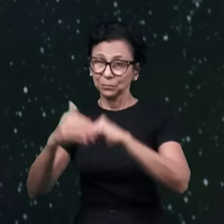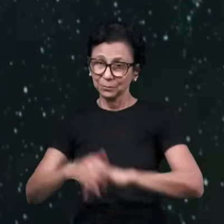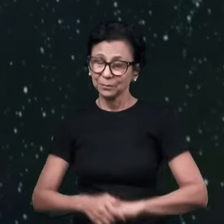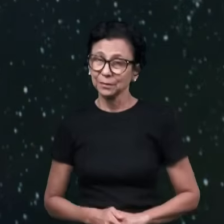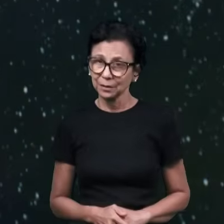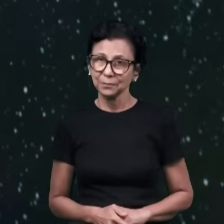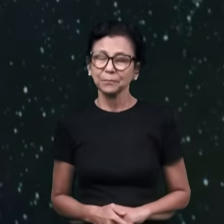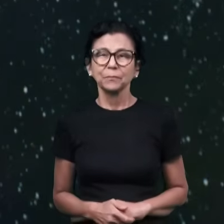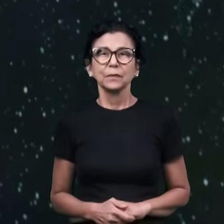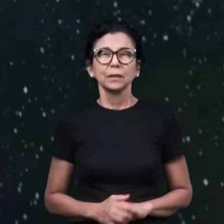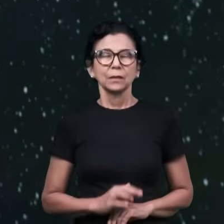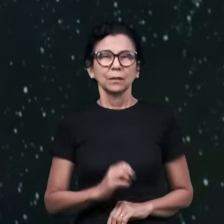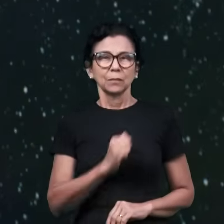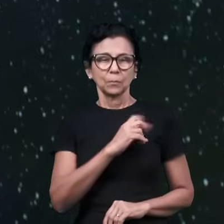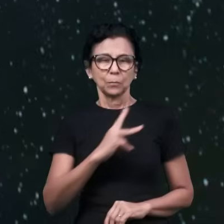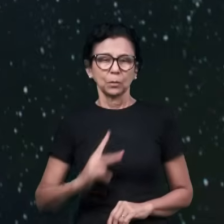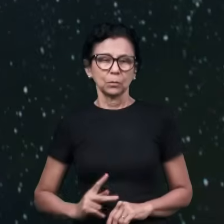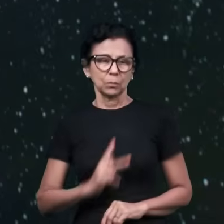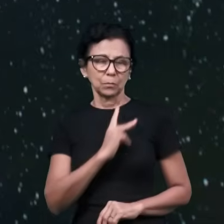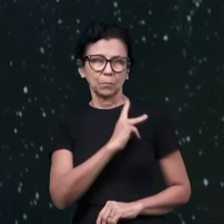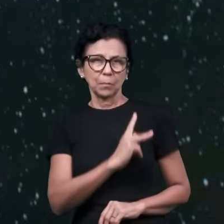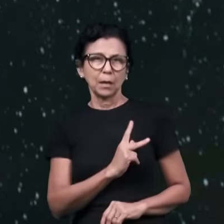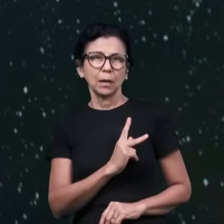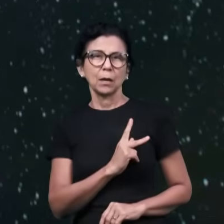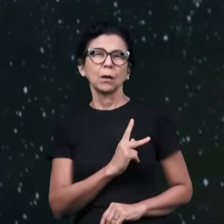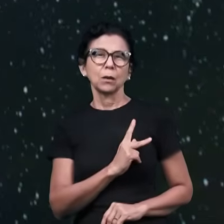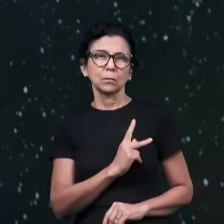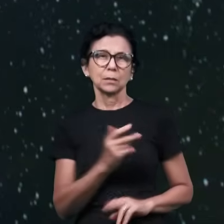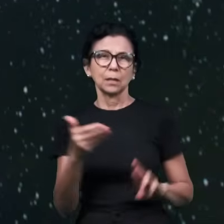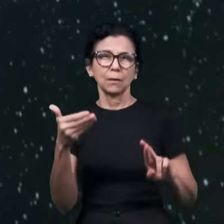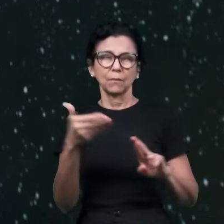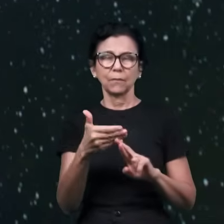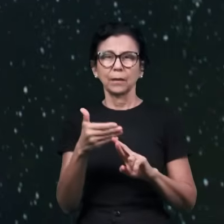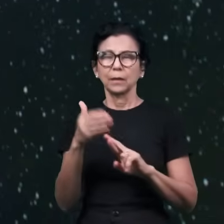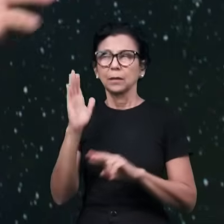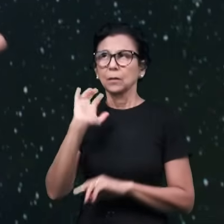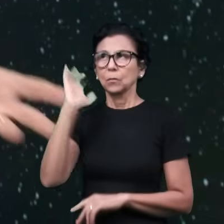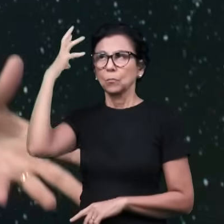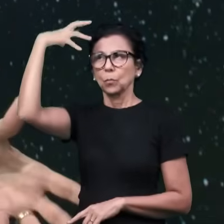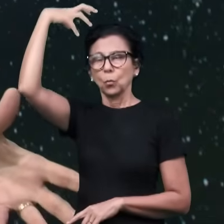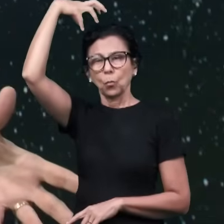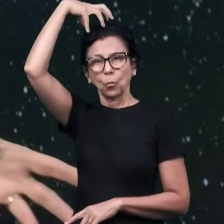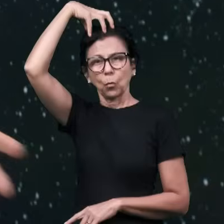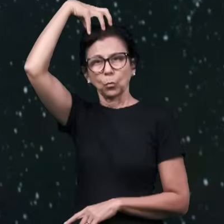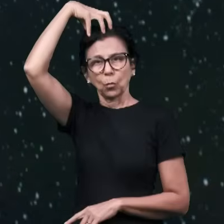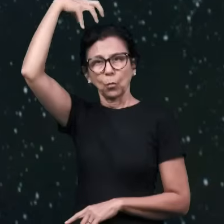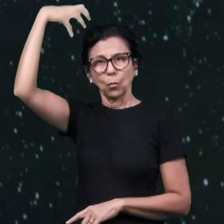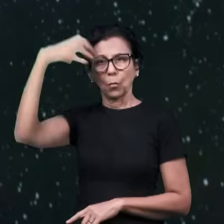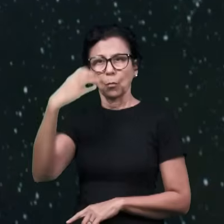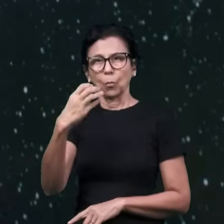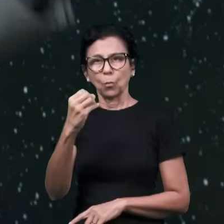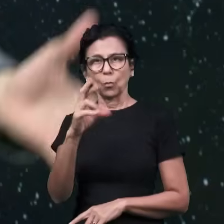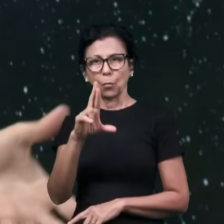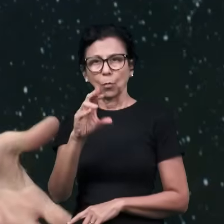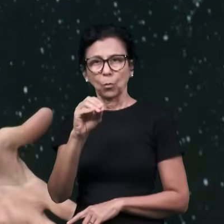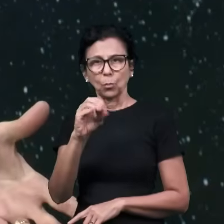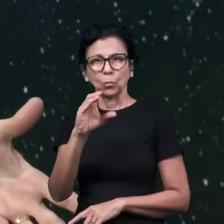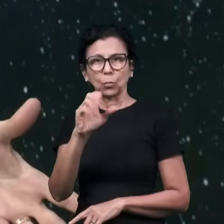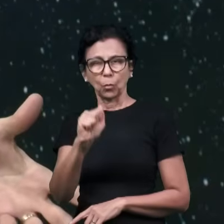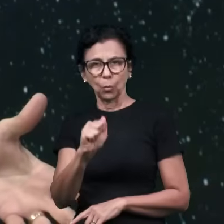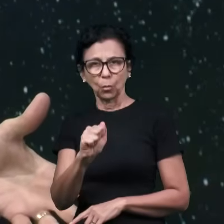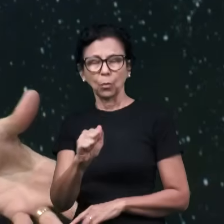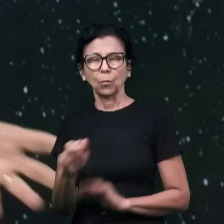né? Da coroa da vida, que está reservada, está preparada, é o alvo da